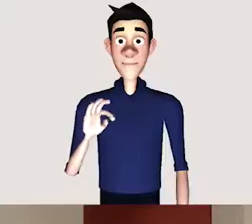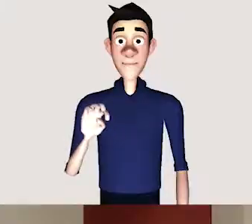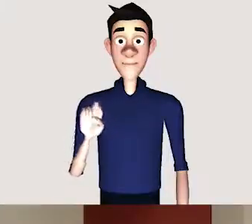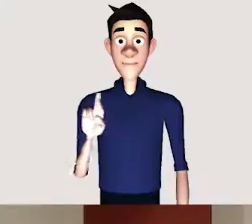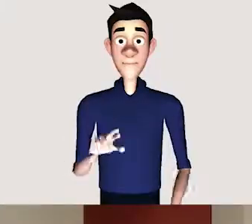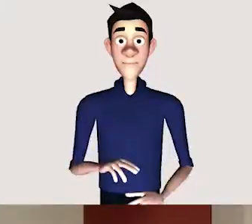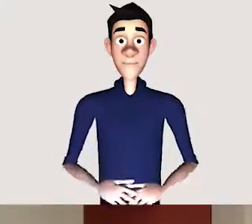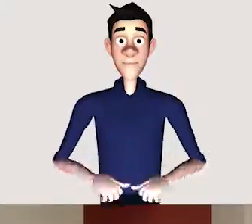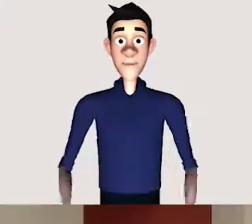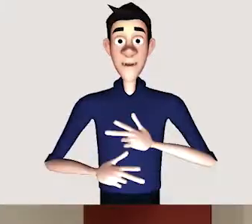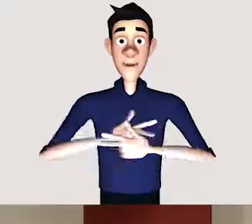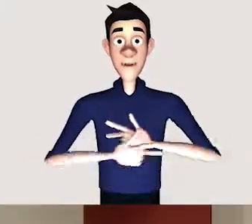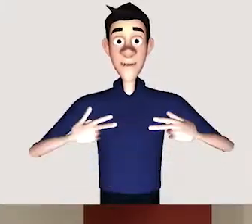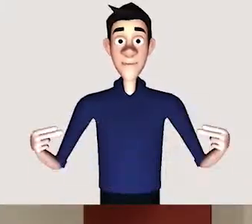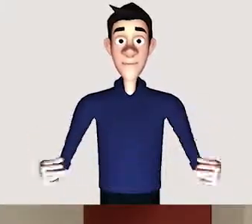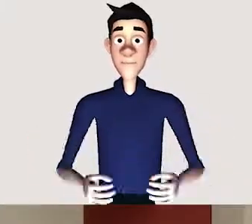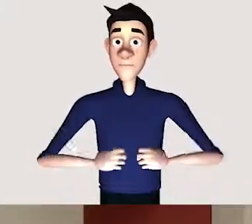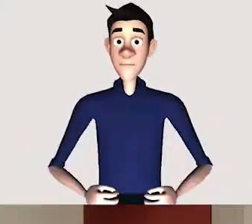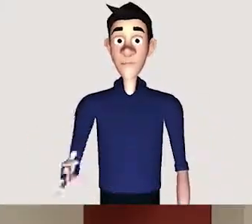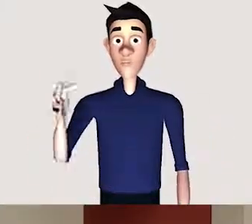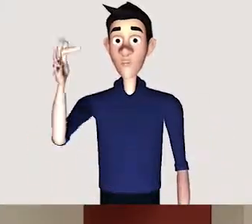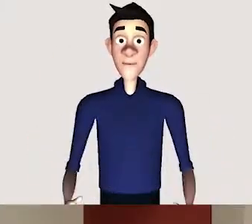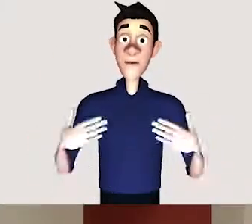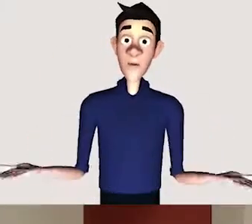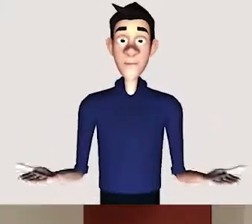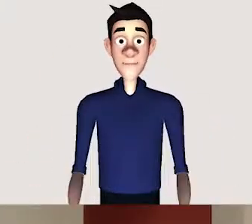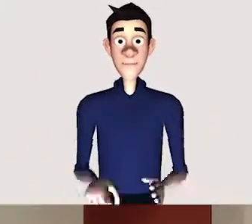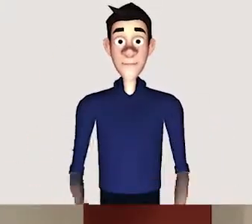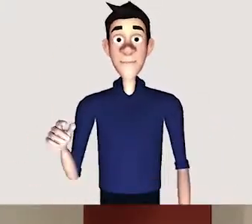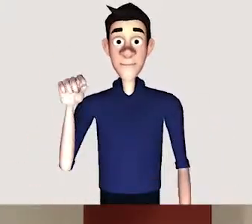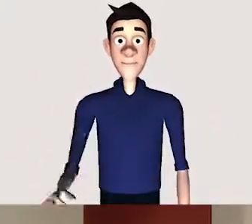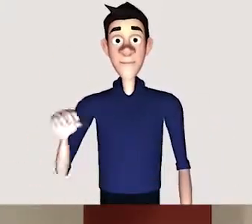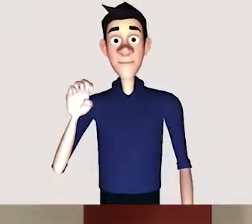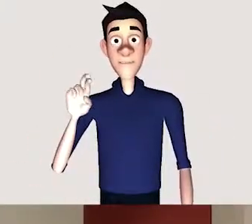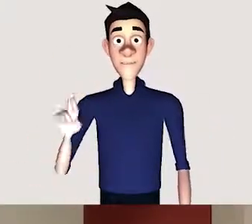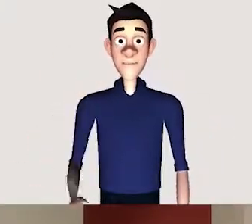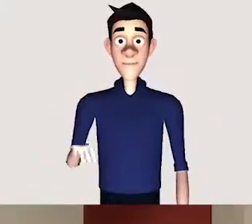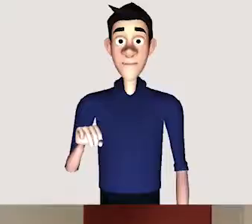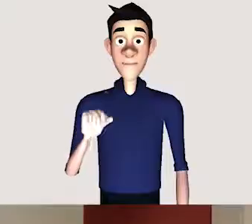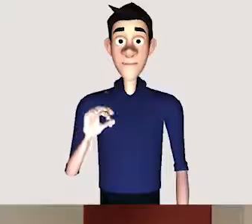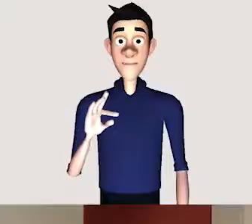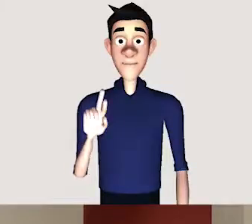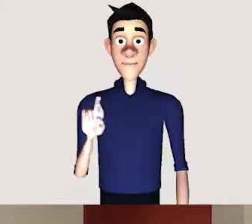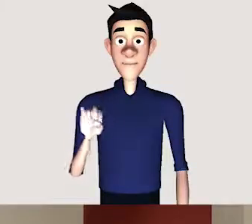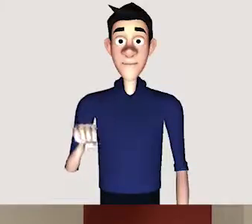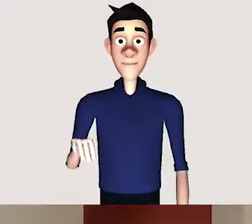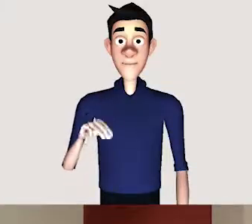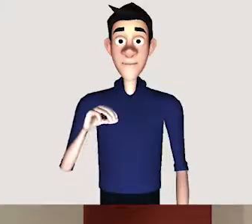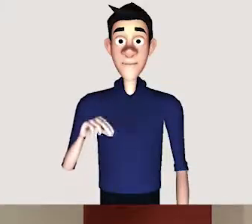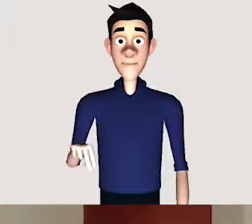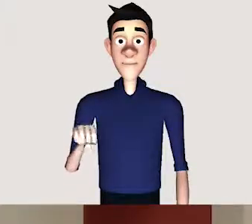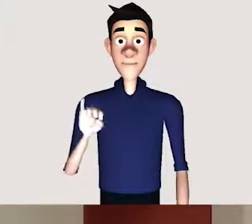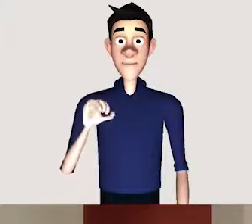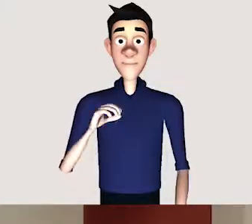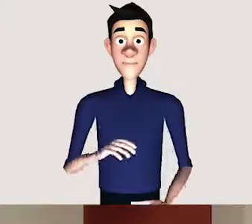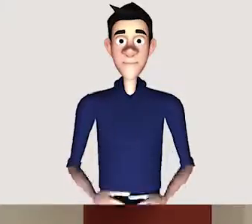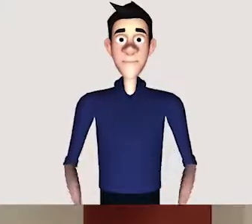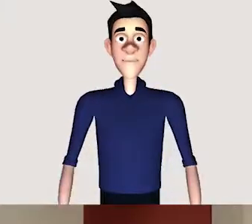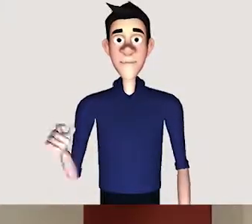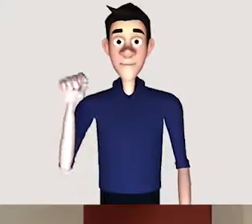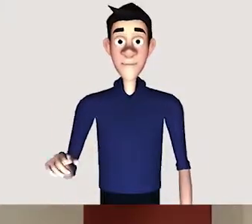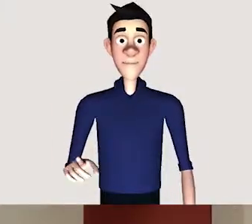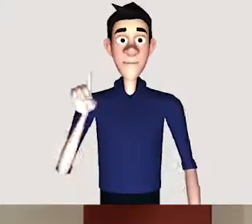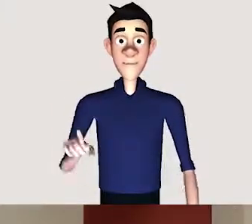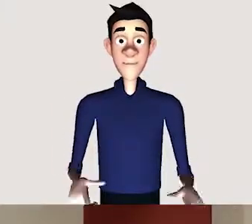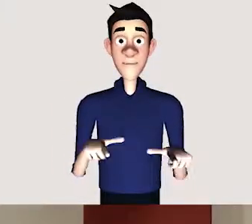receber, retribuir, e isso vai movimentando essa cadeia patrimonial. O patrimônio é aquilo